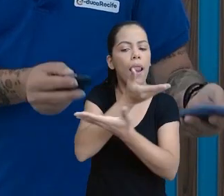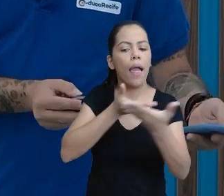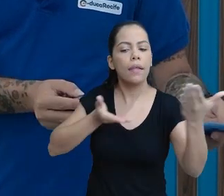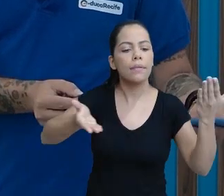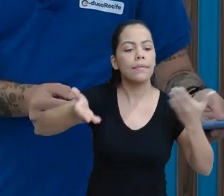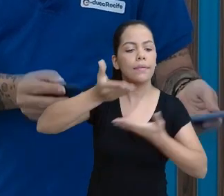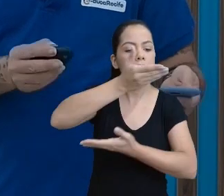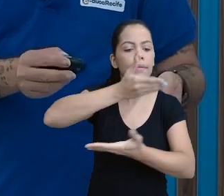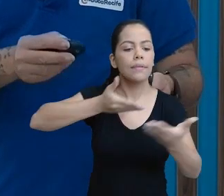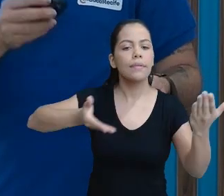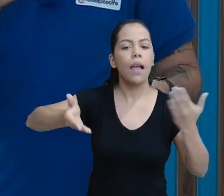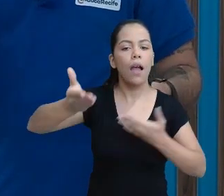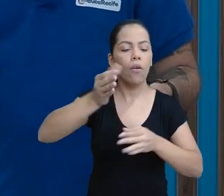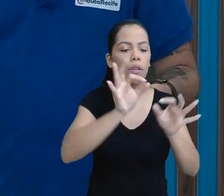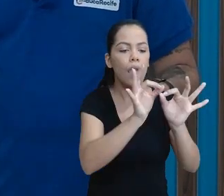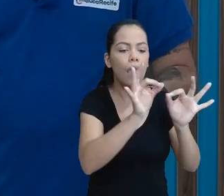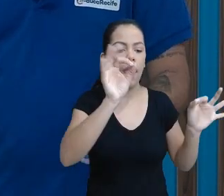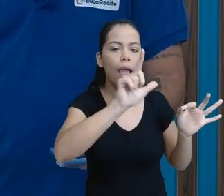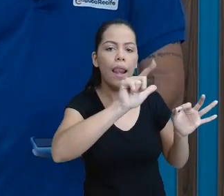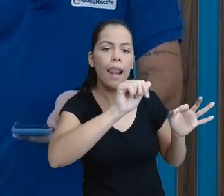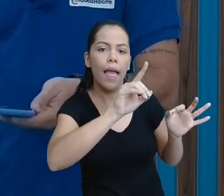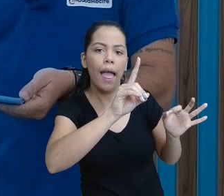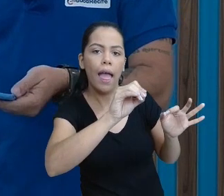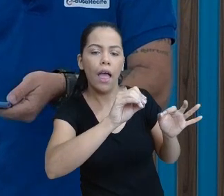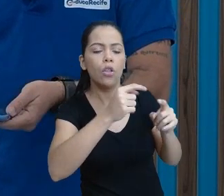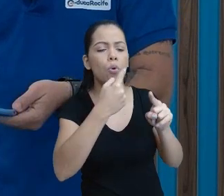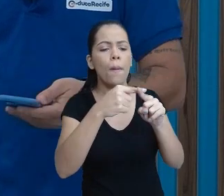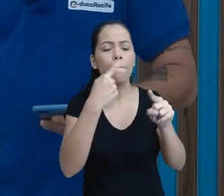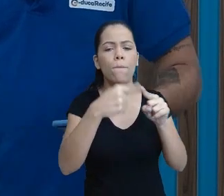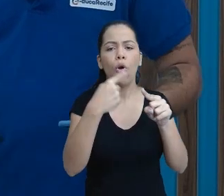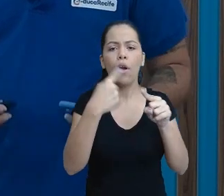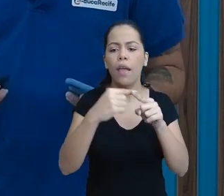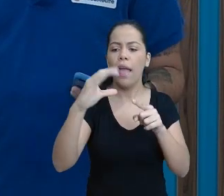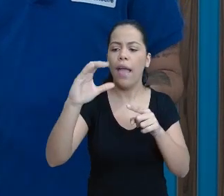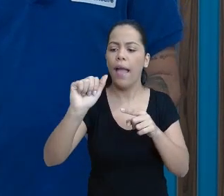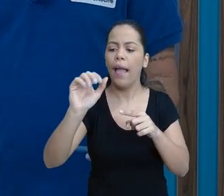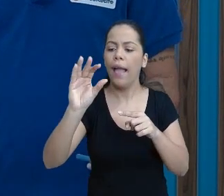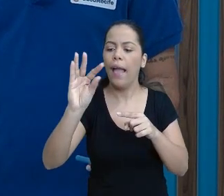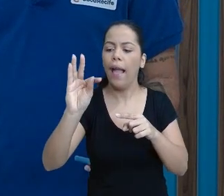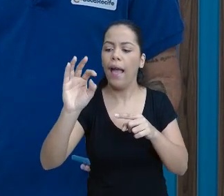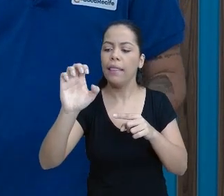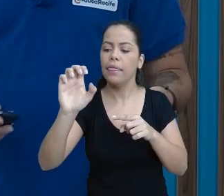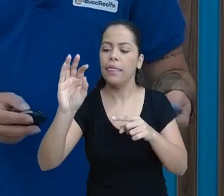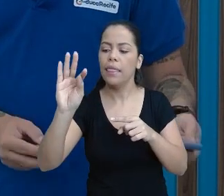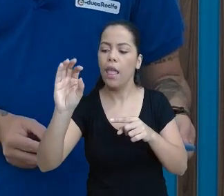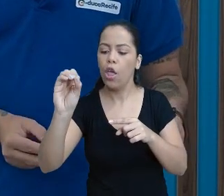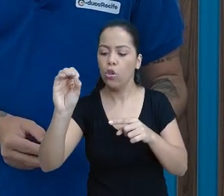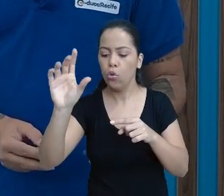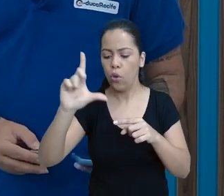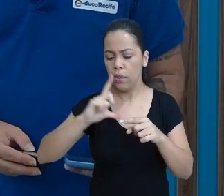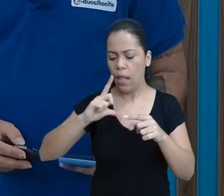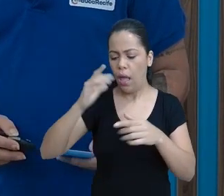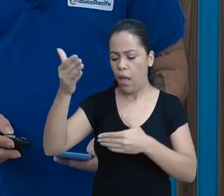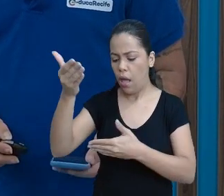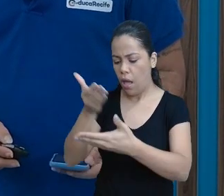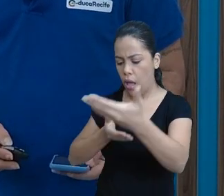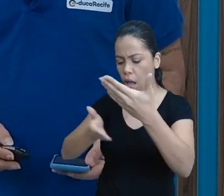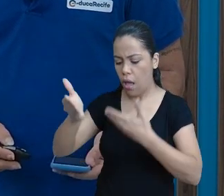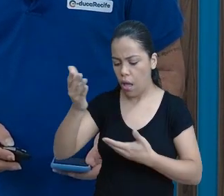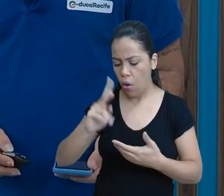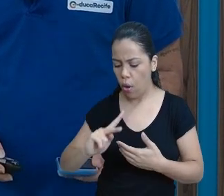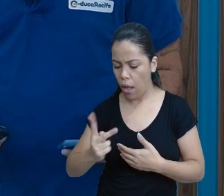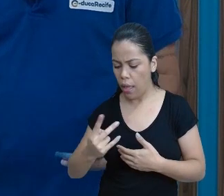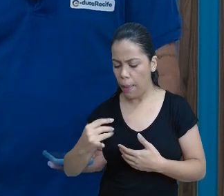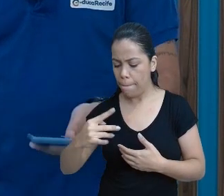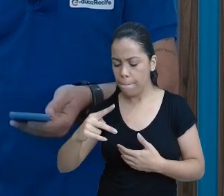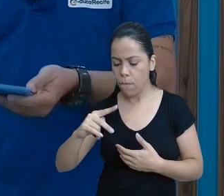com a projeção, o que é que os catetos se relacionam com a hipotenusa. Então, isso é o que constitui, que a gente chama de relações métricas,